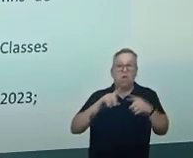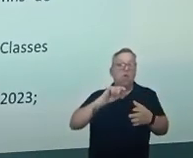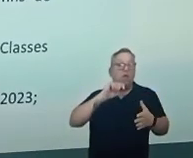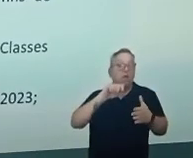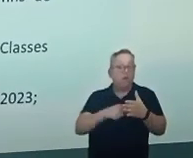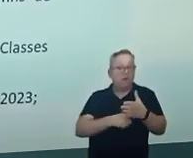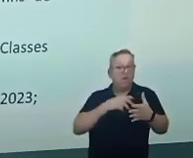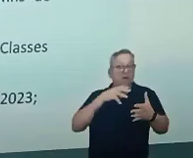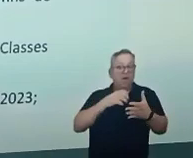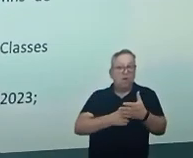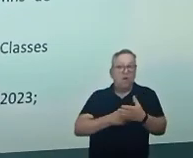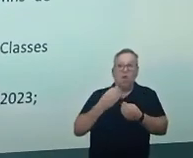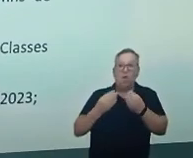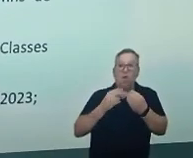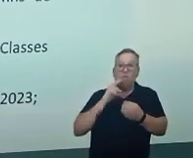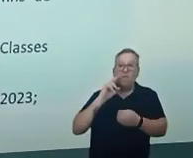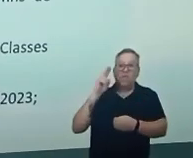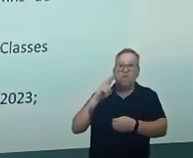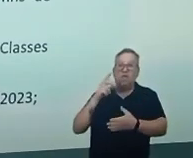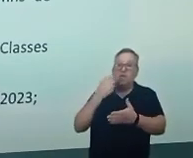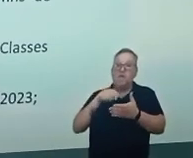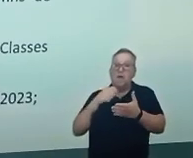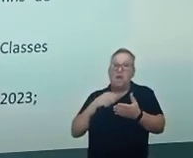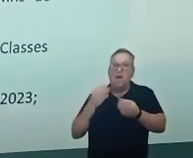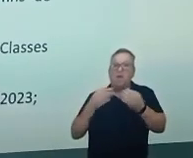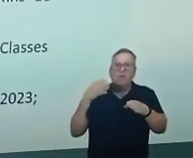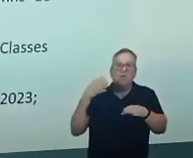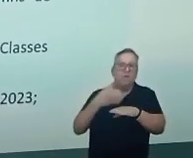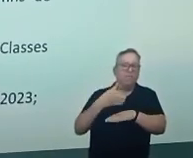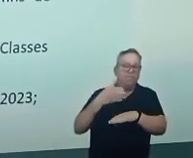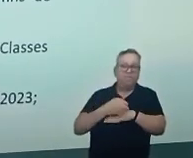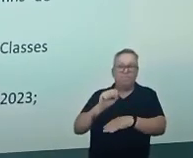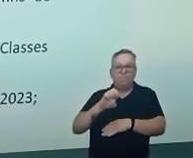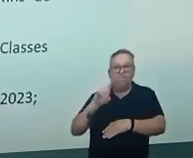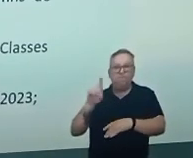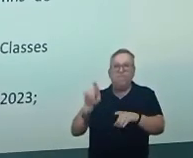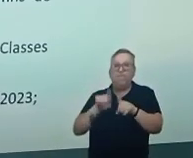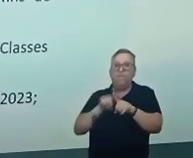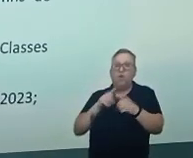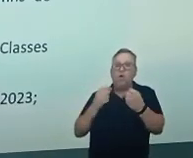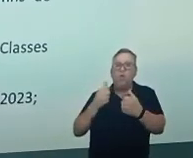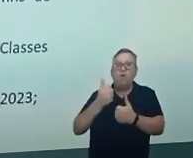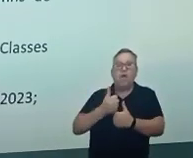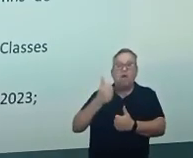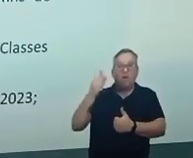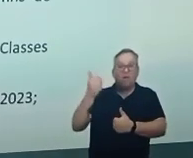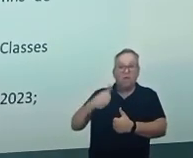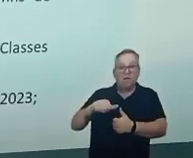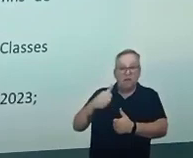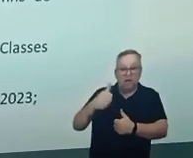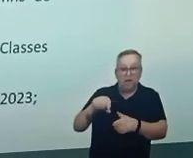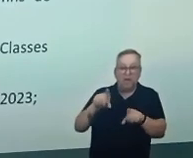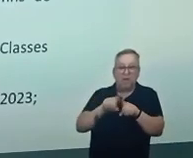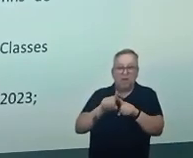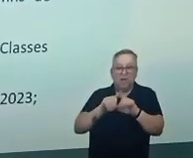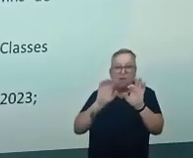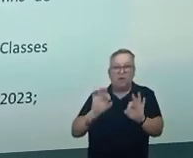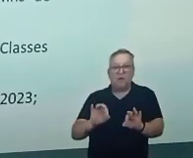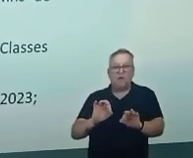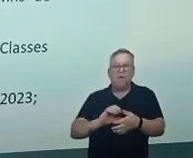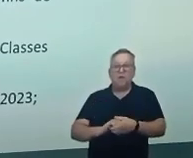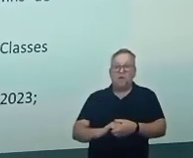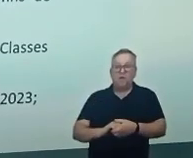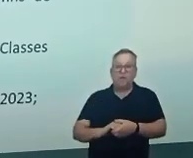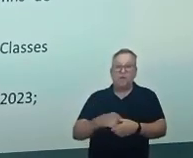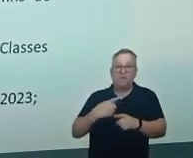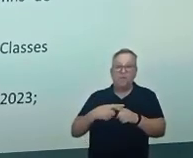inscrição, tá? Como que o docente se inscreve, como que ele acessa a sede, como que a diretoria analisa os recursos, defere, indefere,